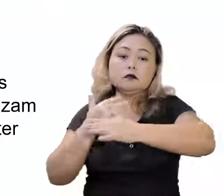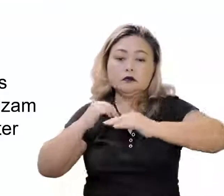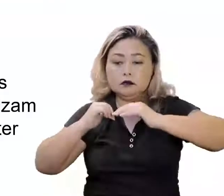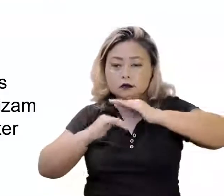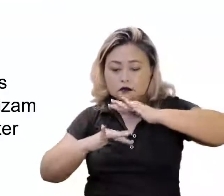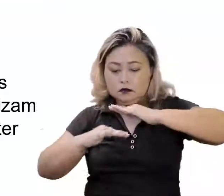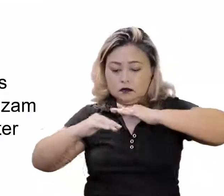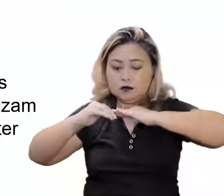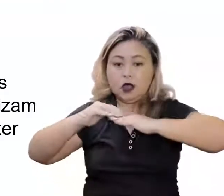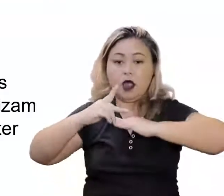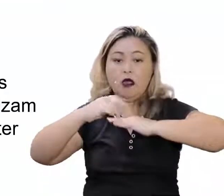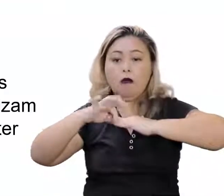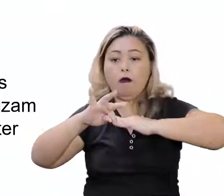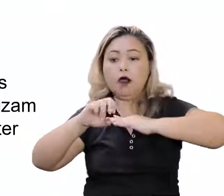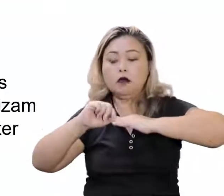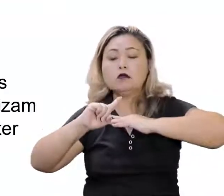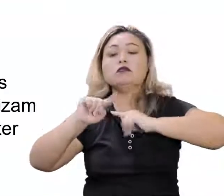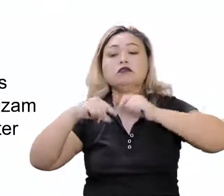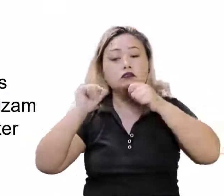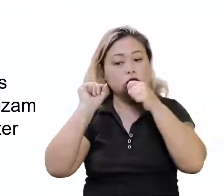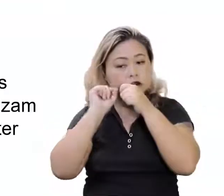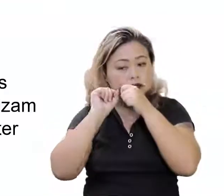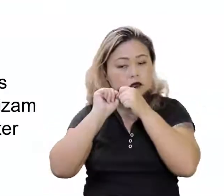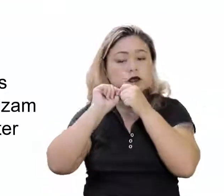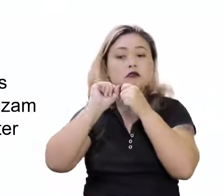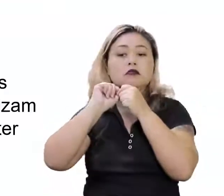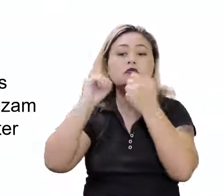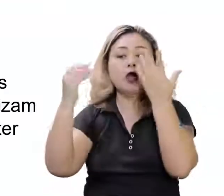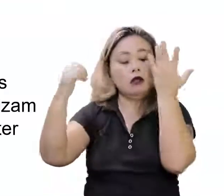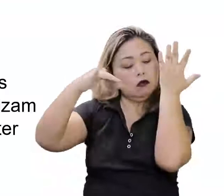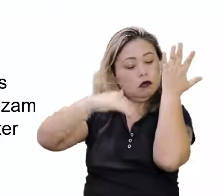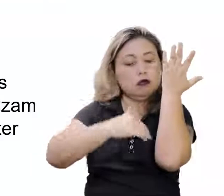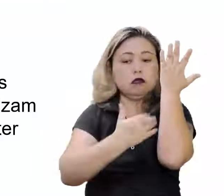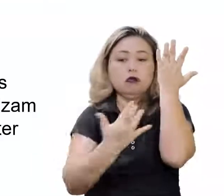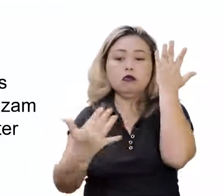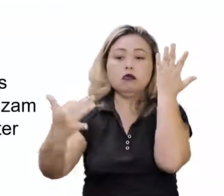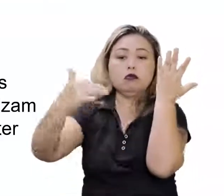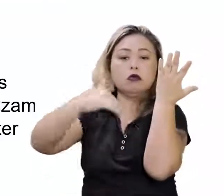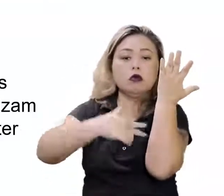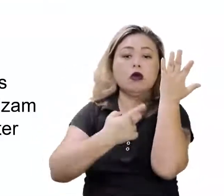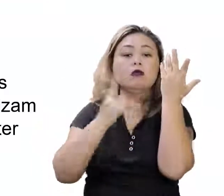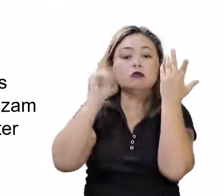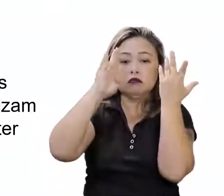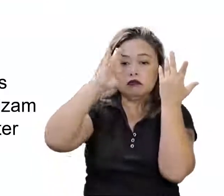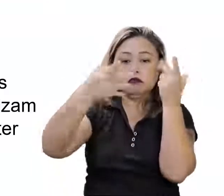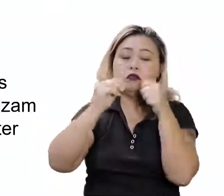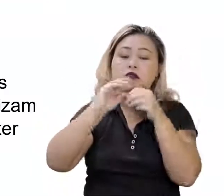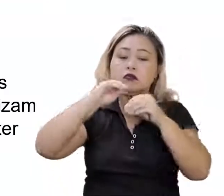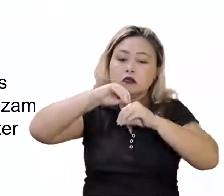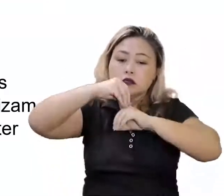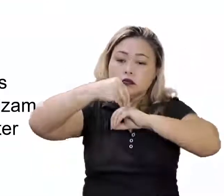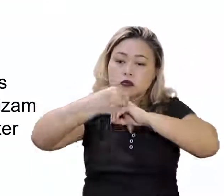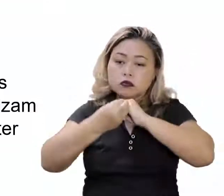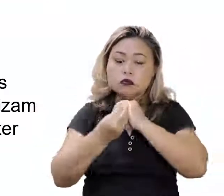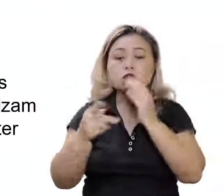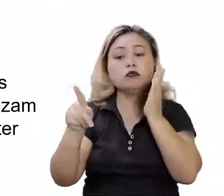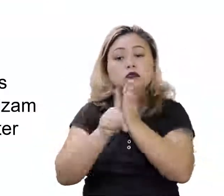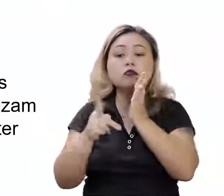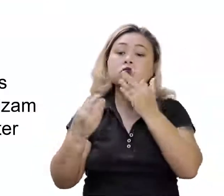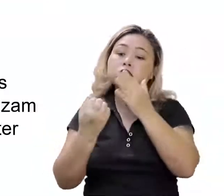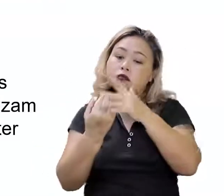os plânctons, esses vão realizar o processo fotossintético. São os principais exemplos dos organismos produtores, pois utilizam os nutrientes